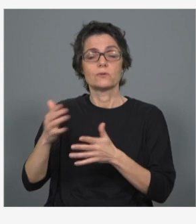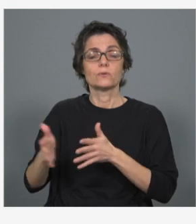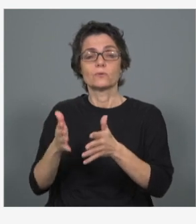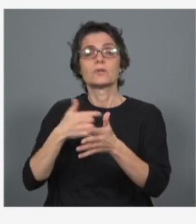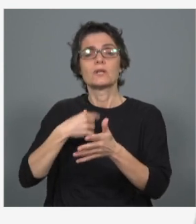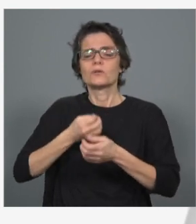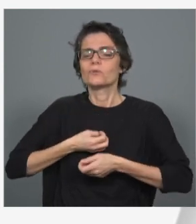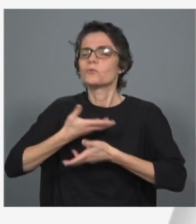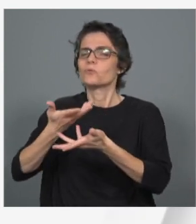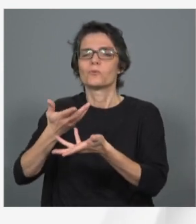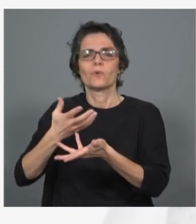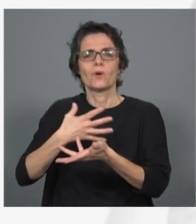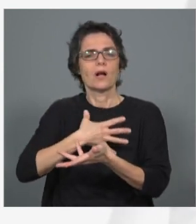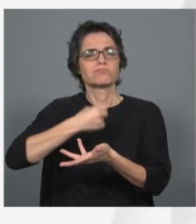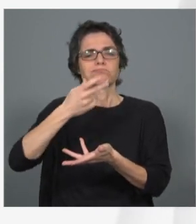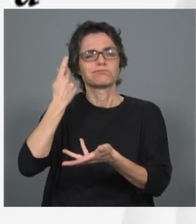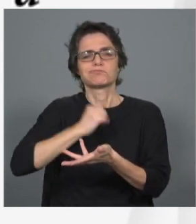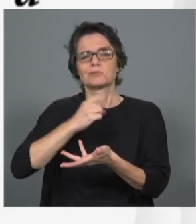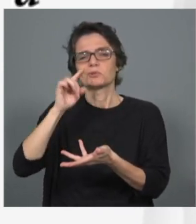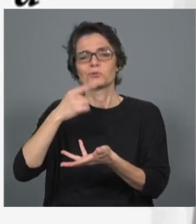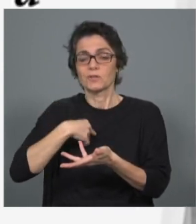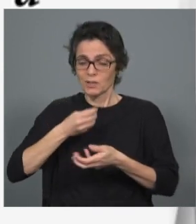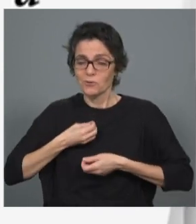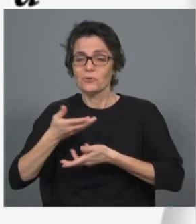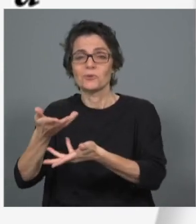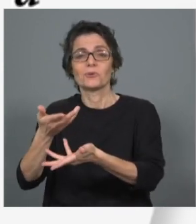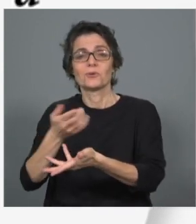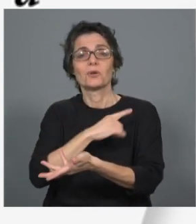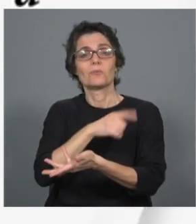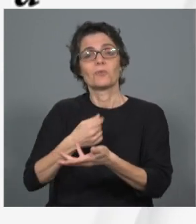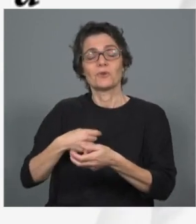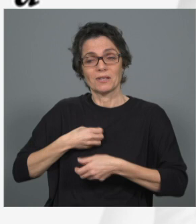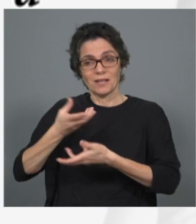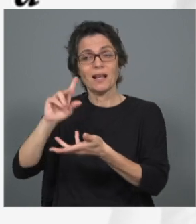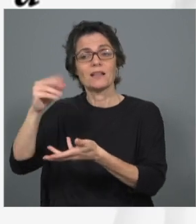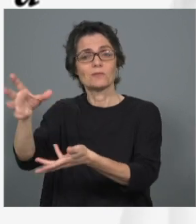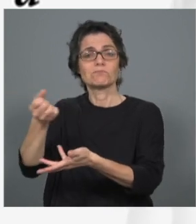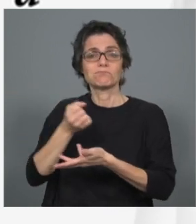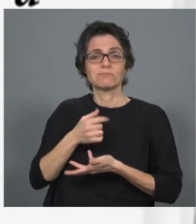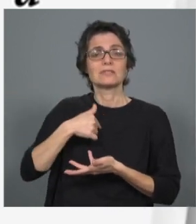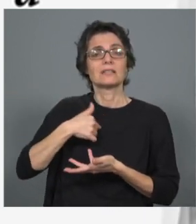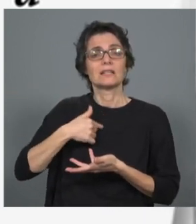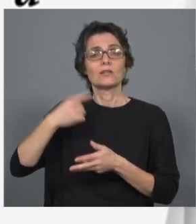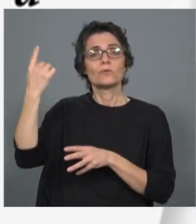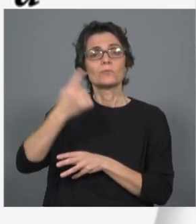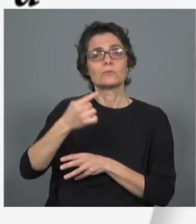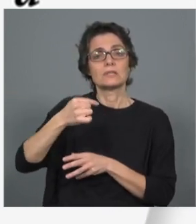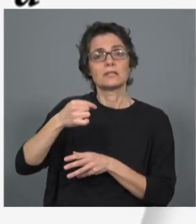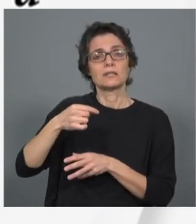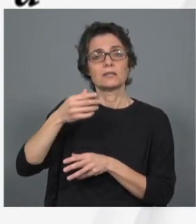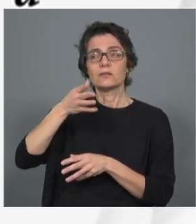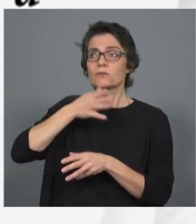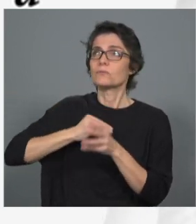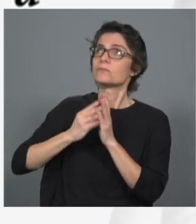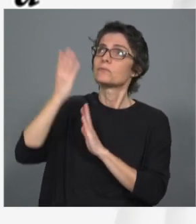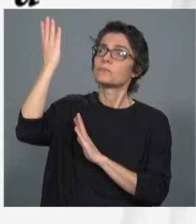dou espontaneamente. Tenho o poder de a dar e de a retomar. Foi este o mandamento que recebi de meu